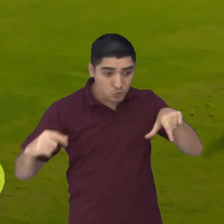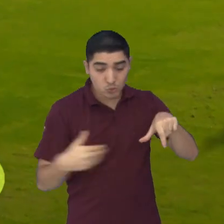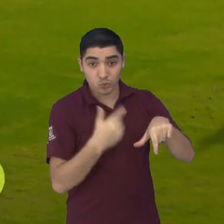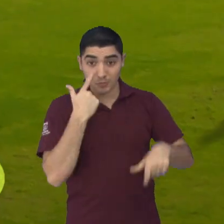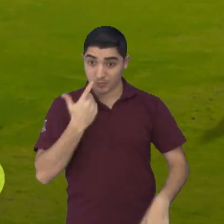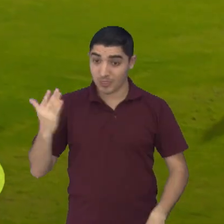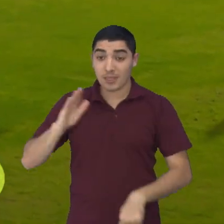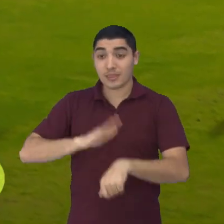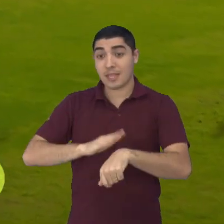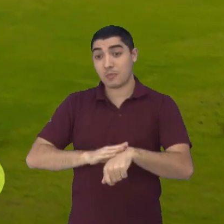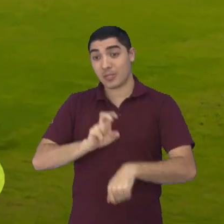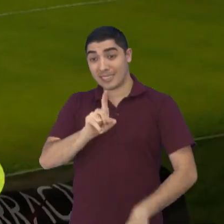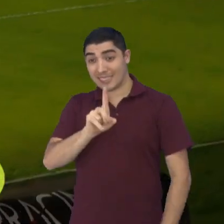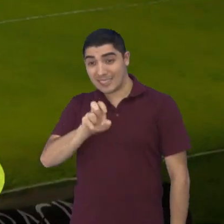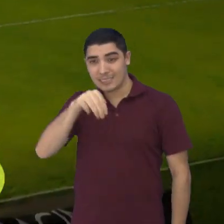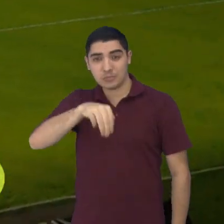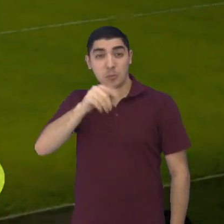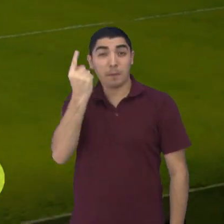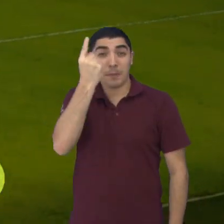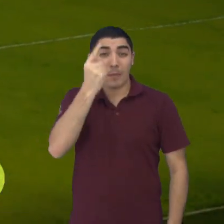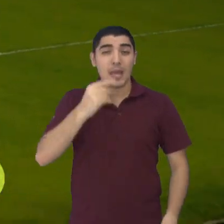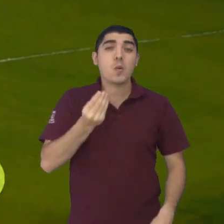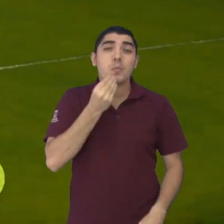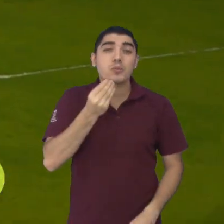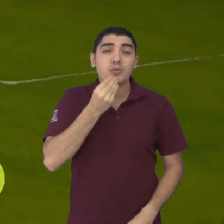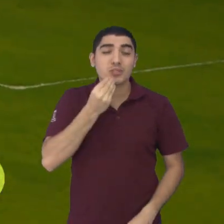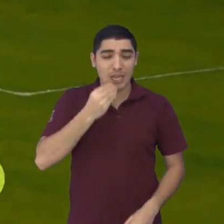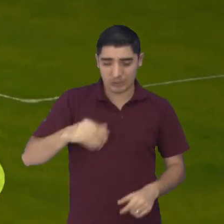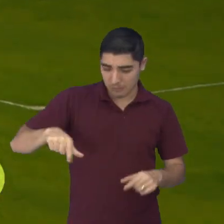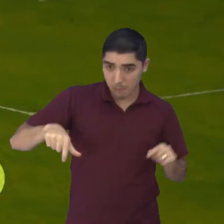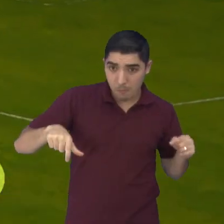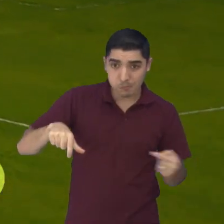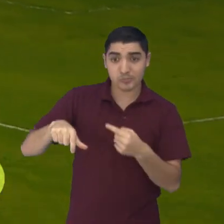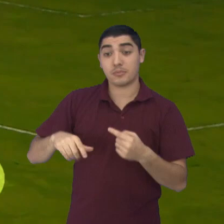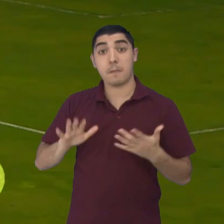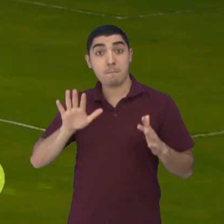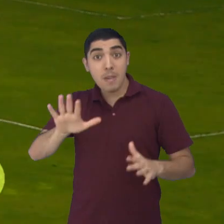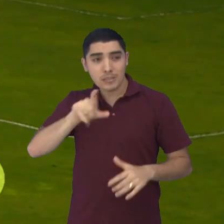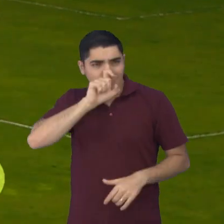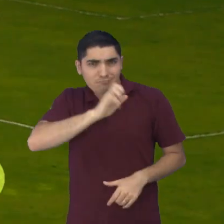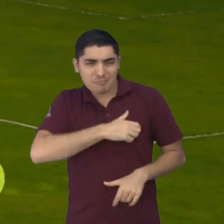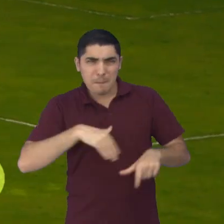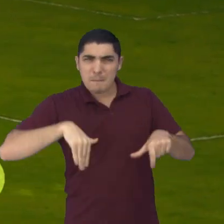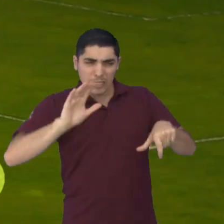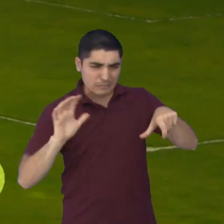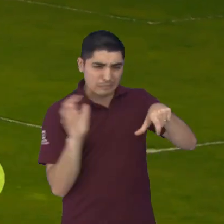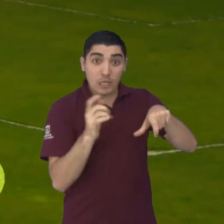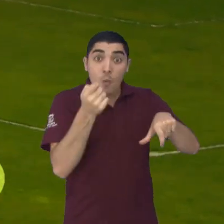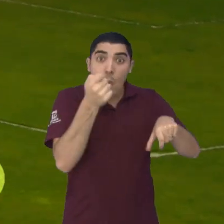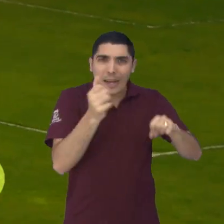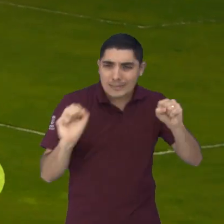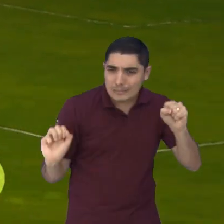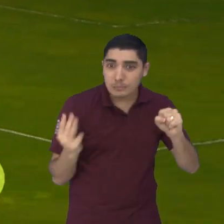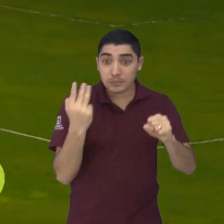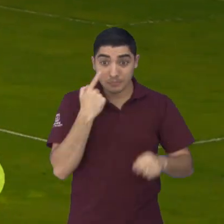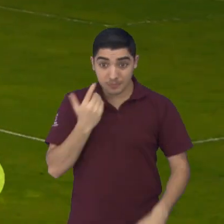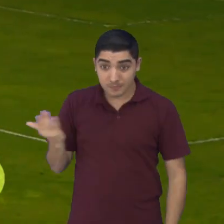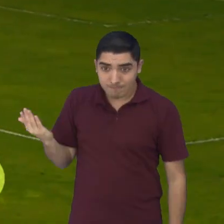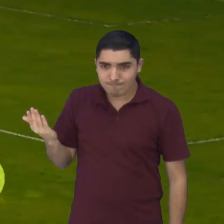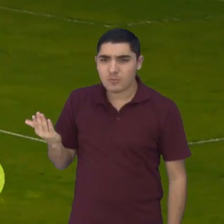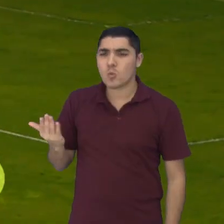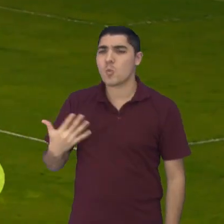15 minutos. Mas quem mandava no jogo mesmo era a Águia, que quase fez o terceiro nessa